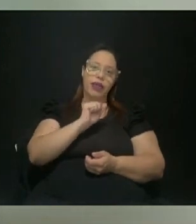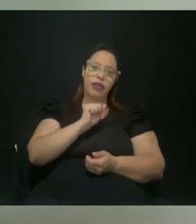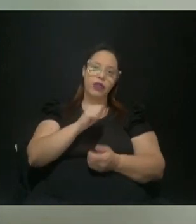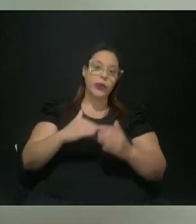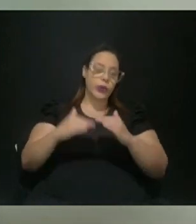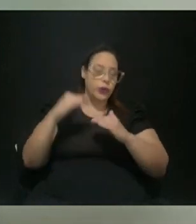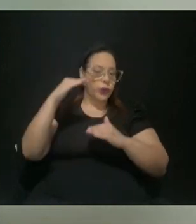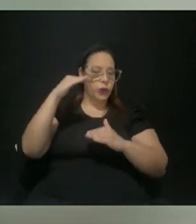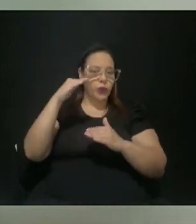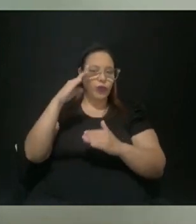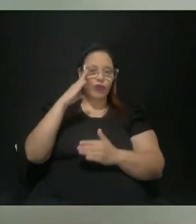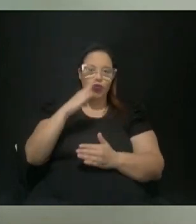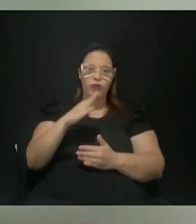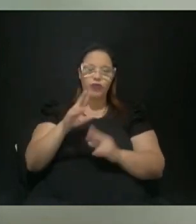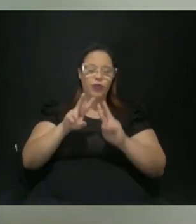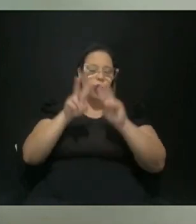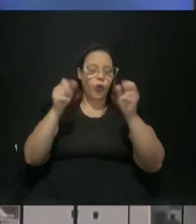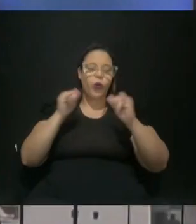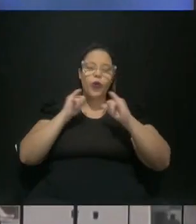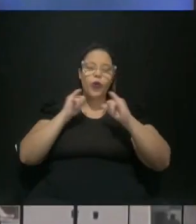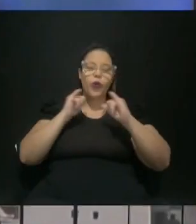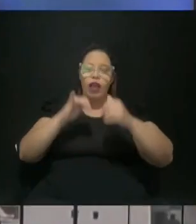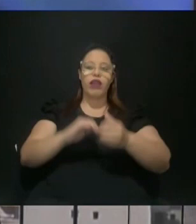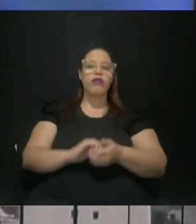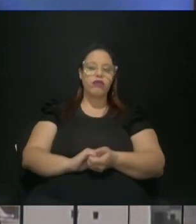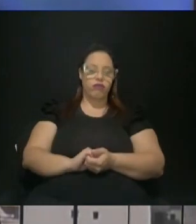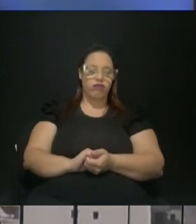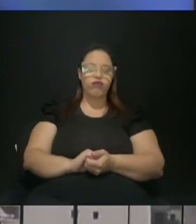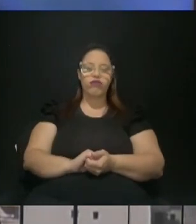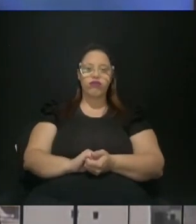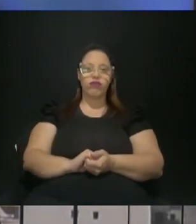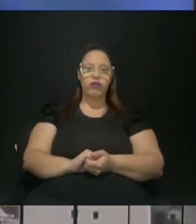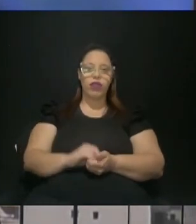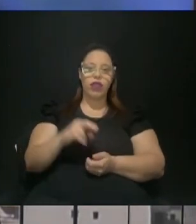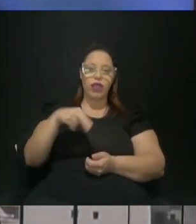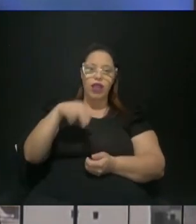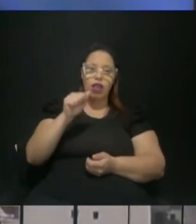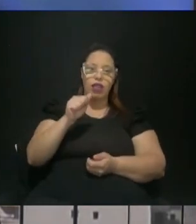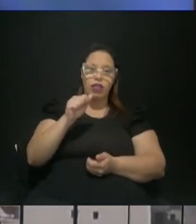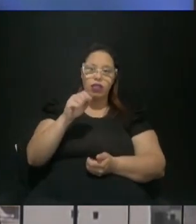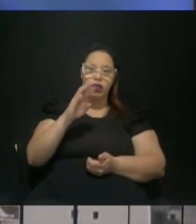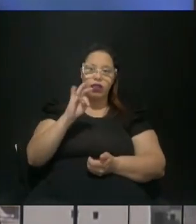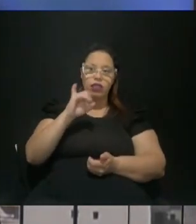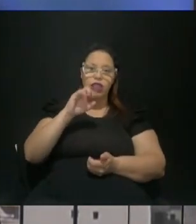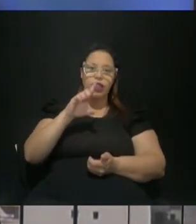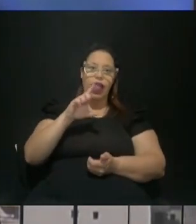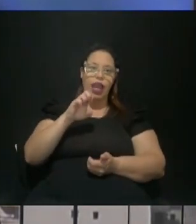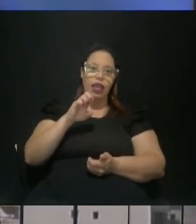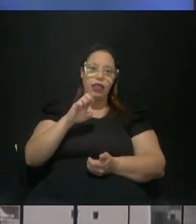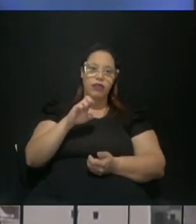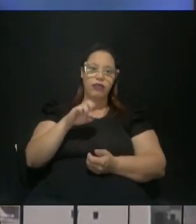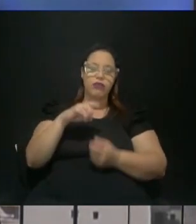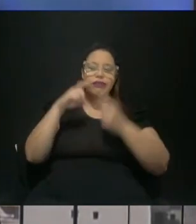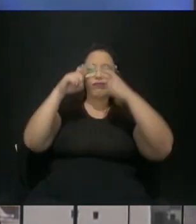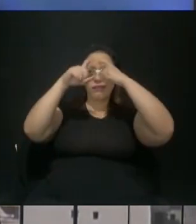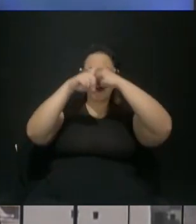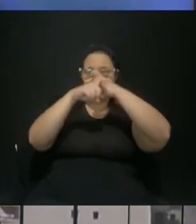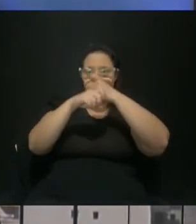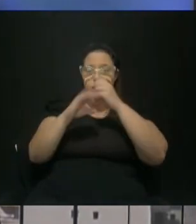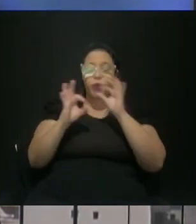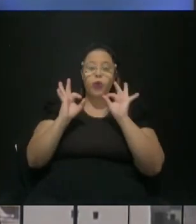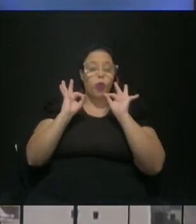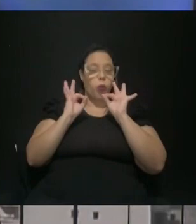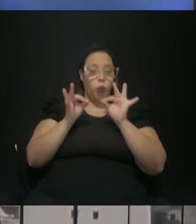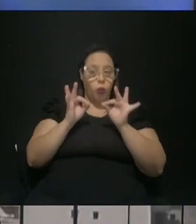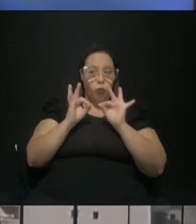tema que está se falando muito. E Natiele, a gente tem alguns desafios ainda para que ele fique redondinho. O primeiro